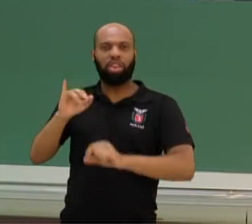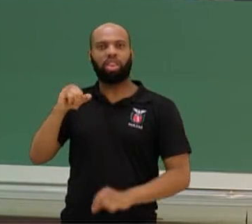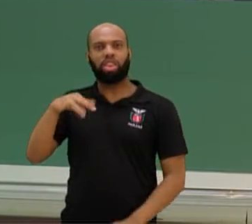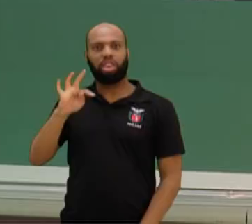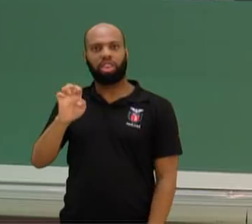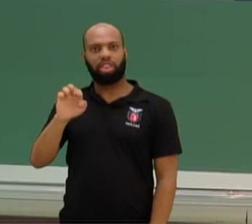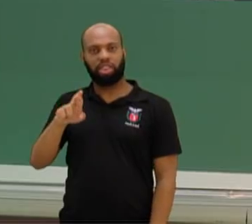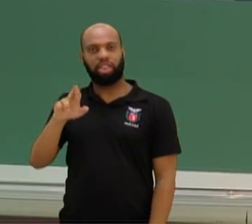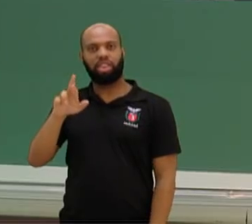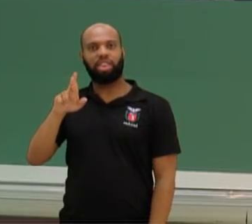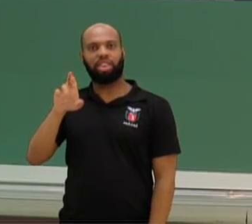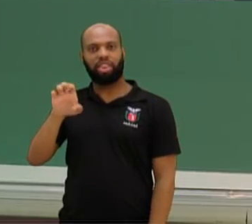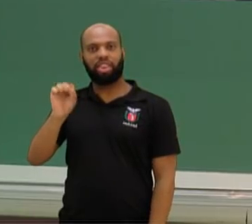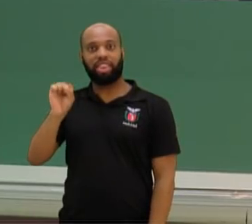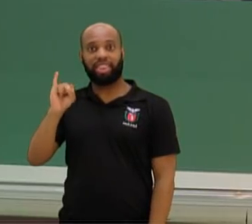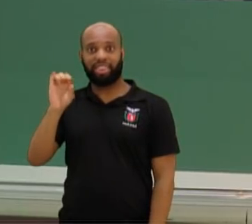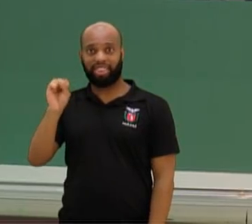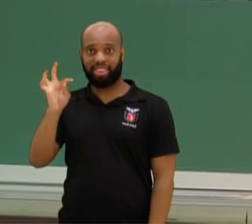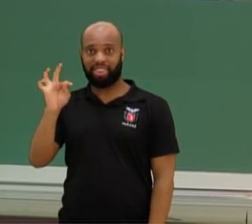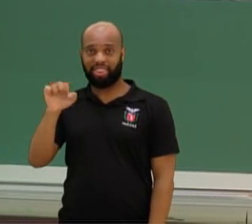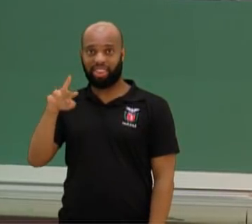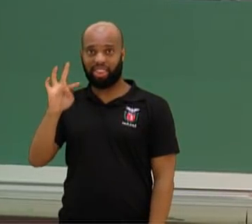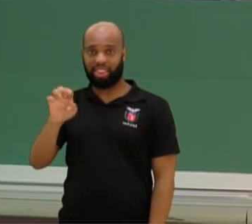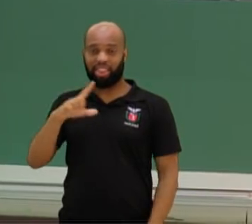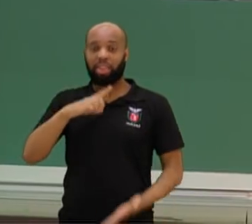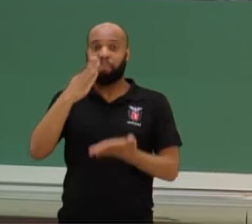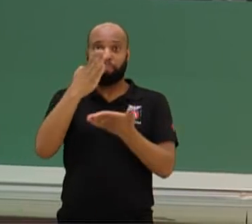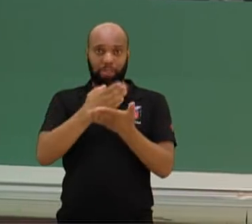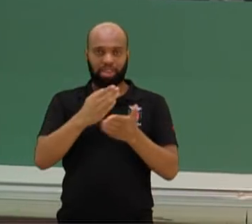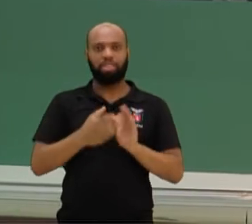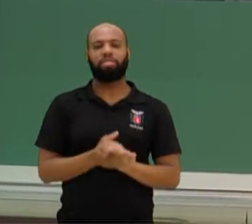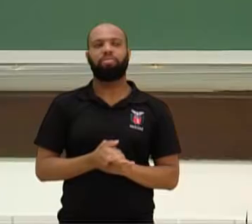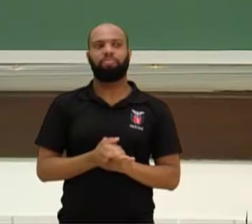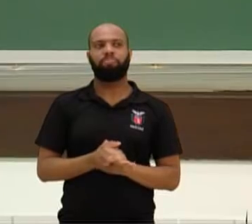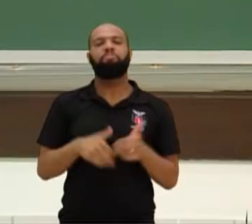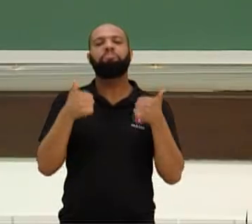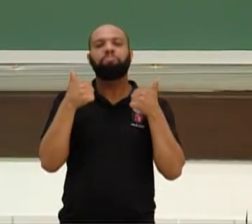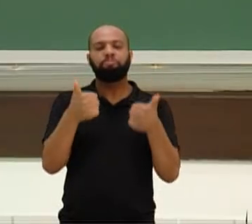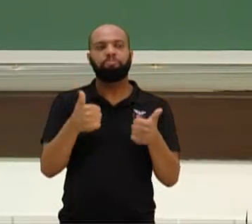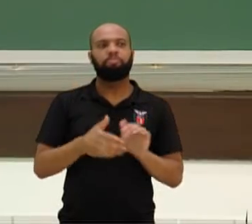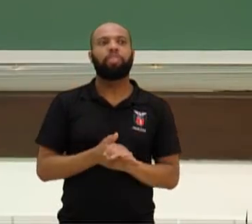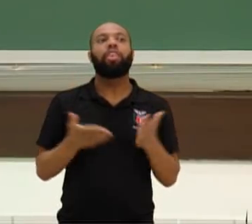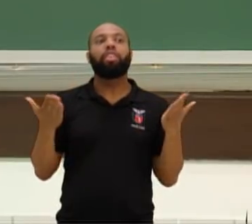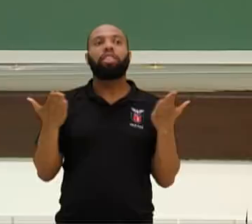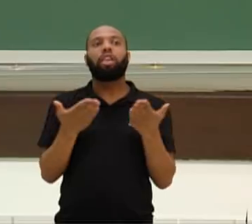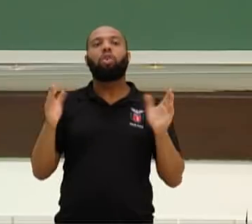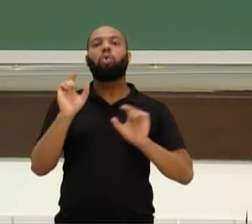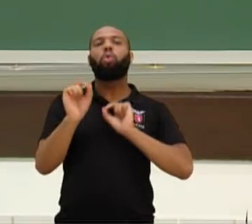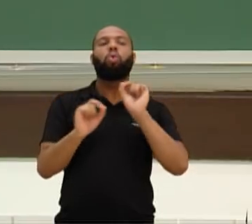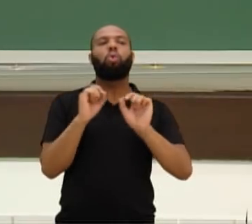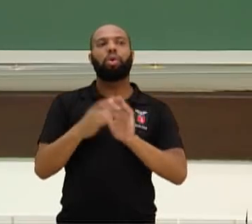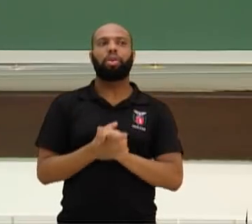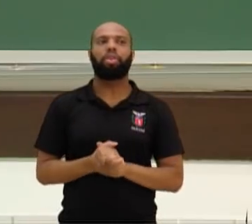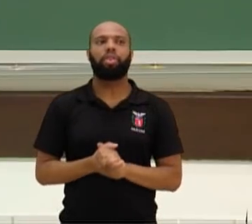está no meio. Assim ficou tranquilo de entender, né, pessoal? Muito bem. Vamos então agora